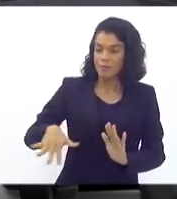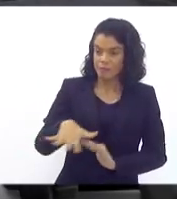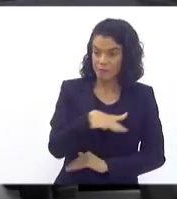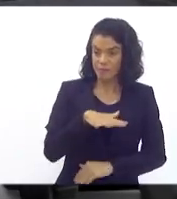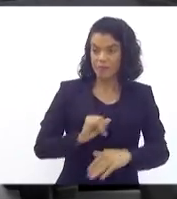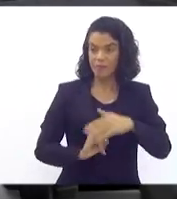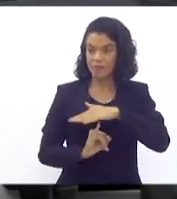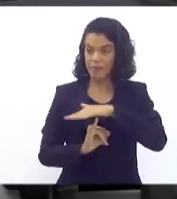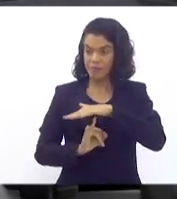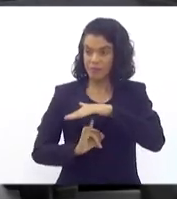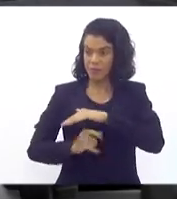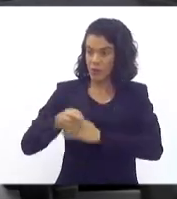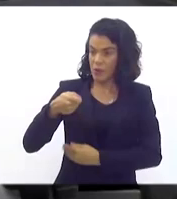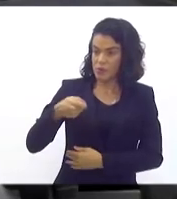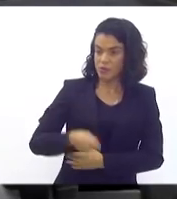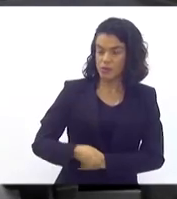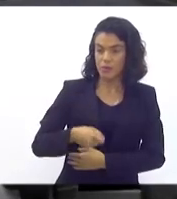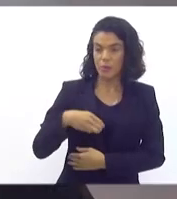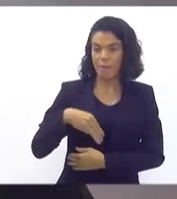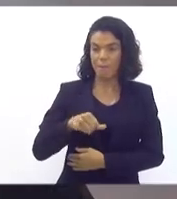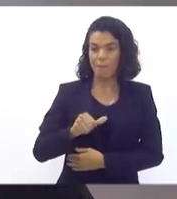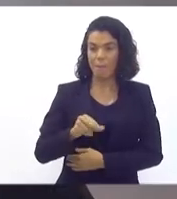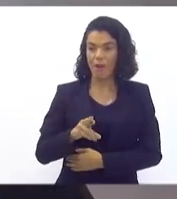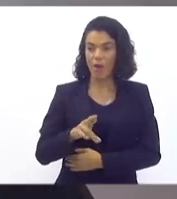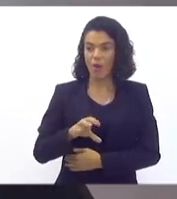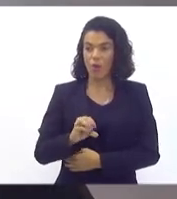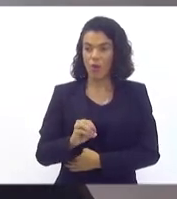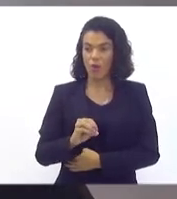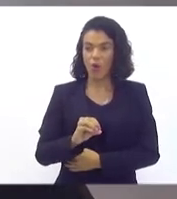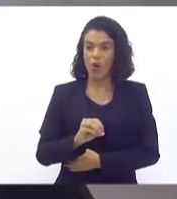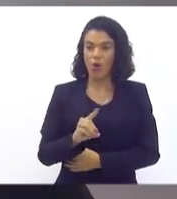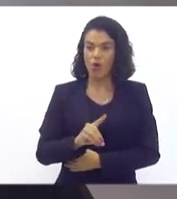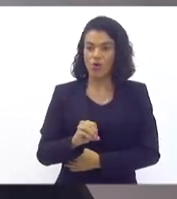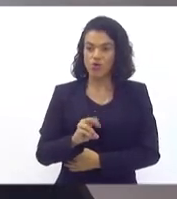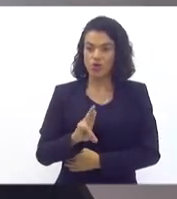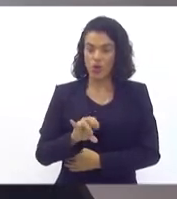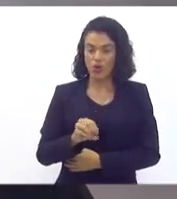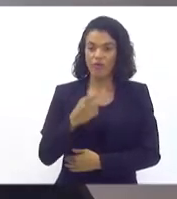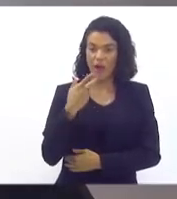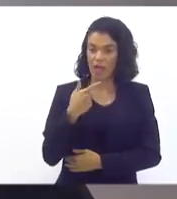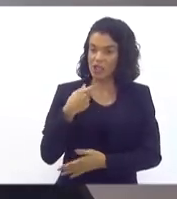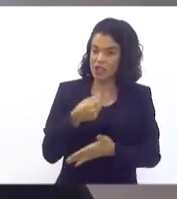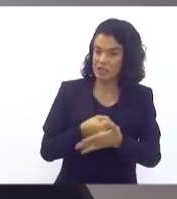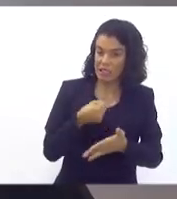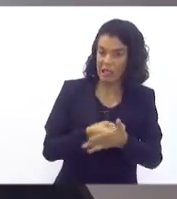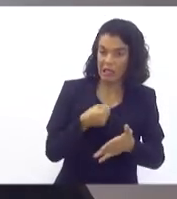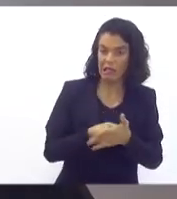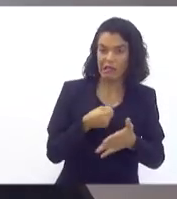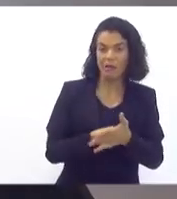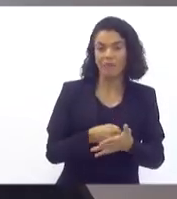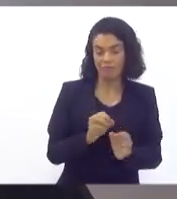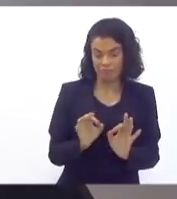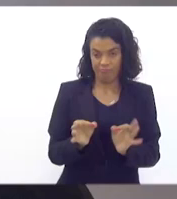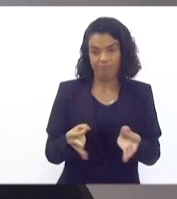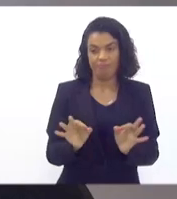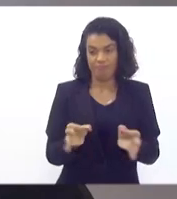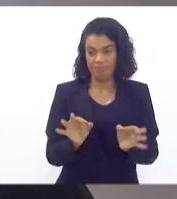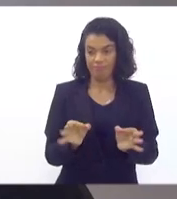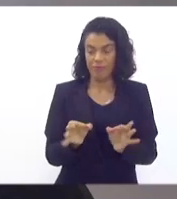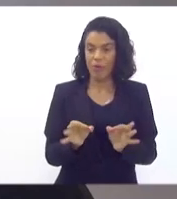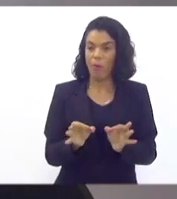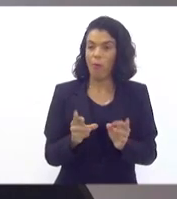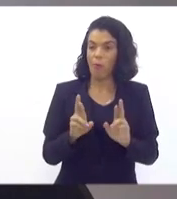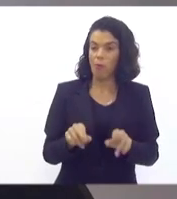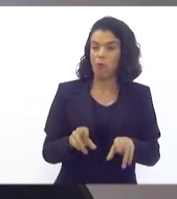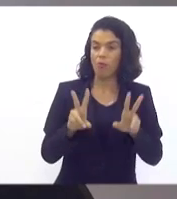institucional hostil que o professor Mauro Osório que está sentado ali atrás fala todo dia pra gente que a gente tem que combater ambiente exatamente ó que a questão da